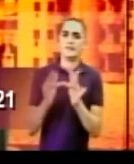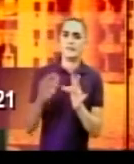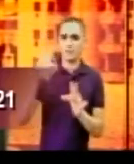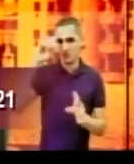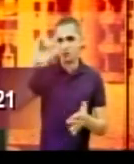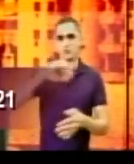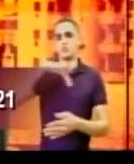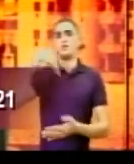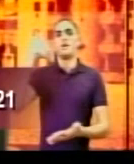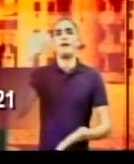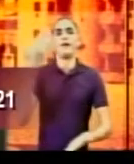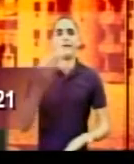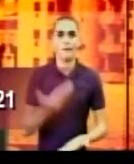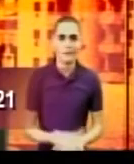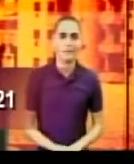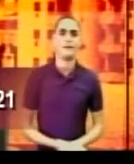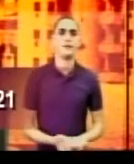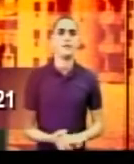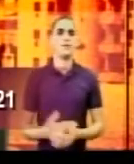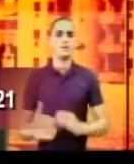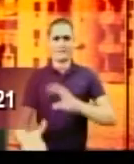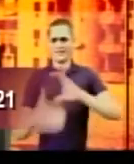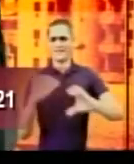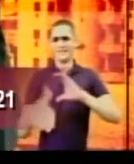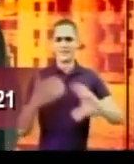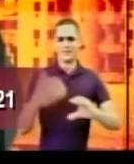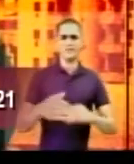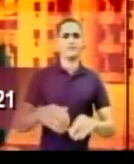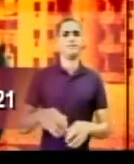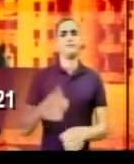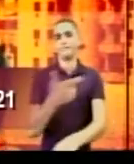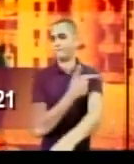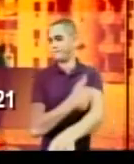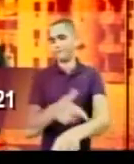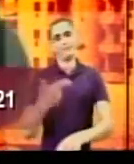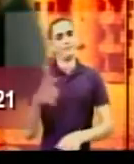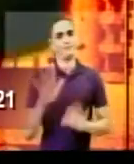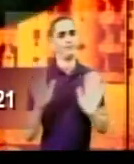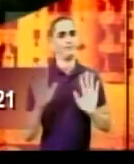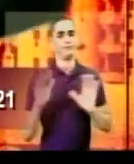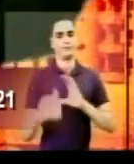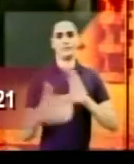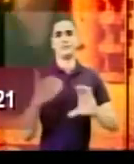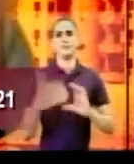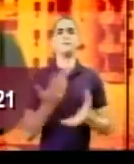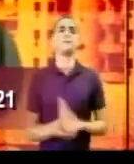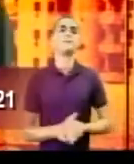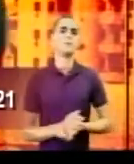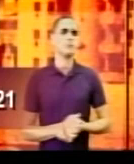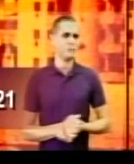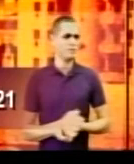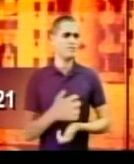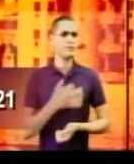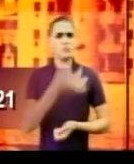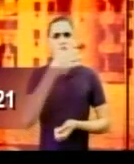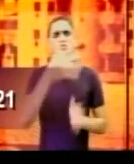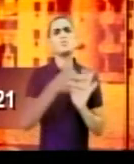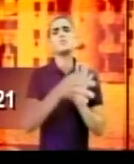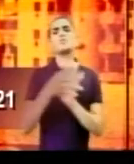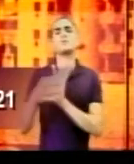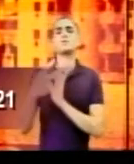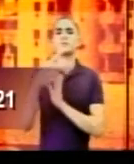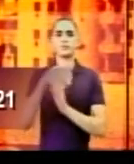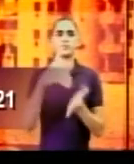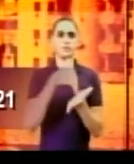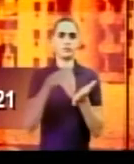né? Então, eu vou dar alguns exemplos. Vocês não acham que a secretaria, o ministério,